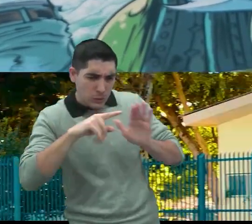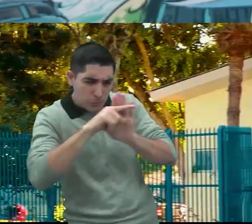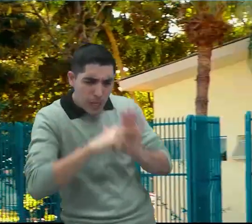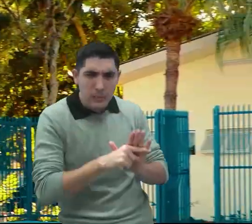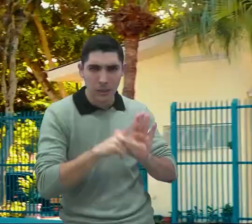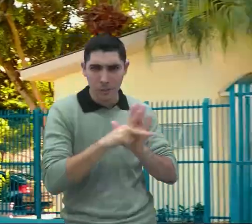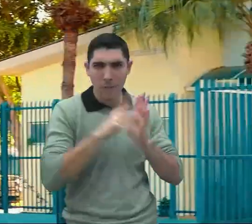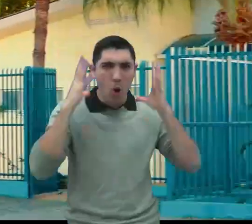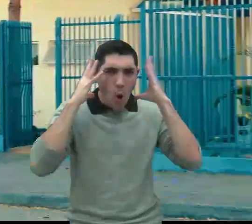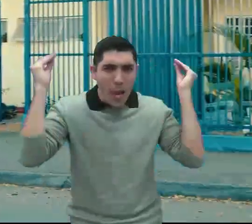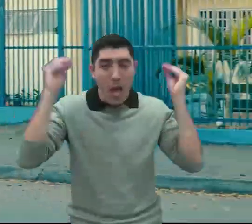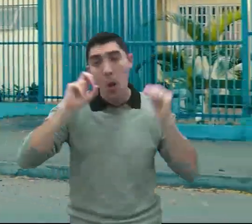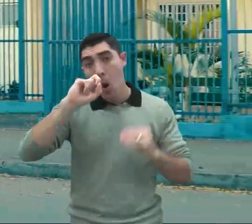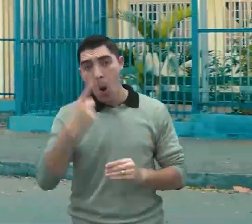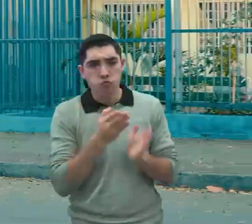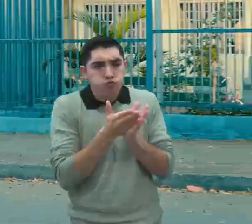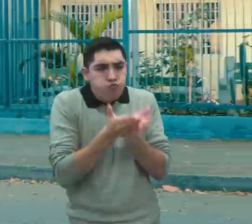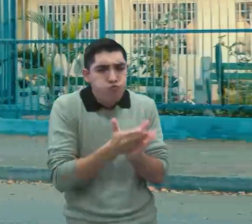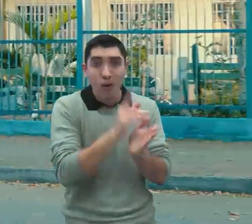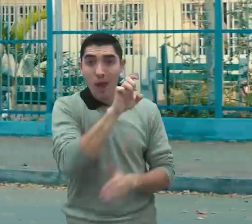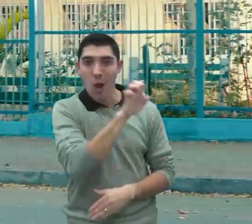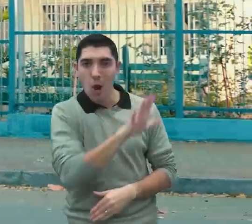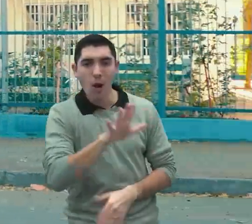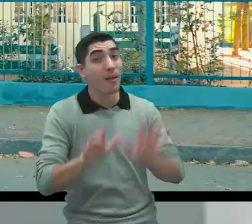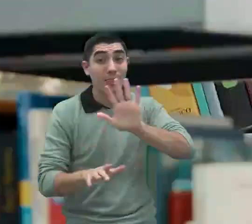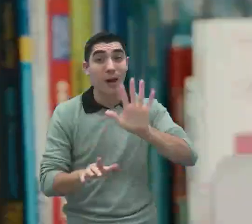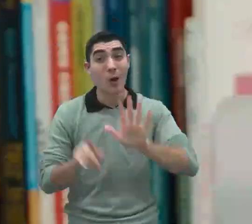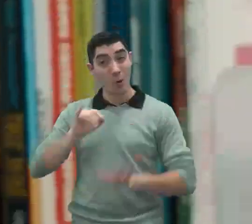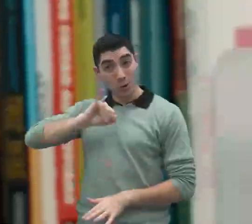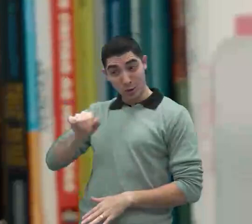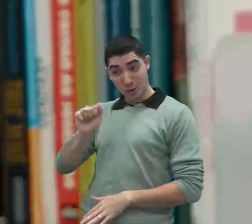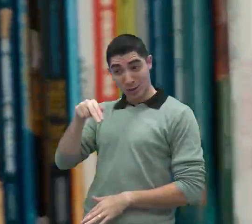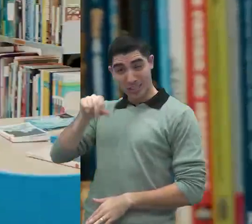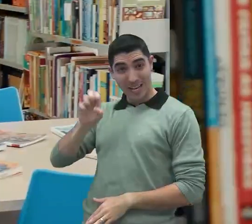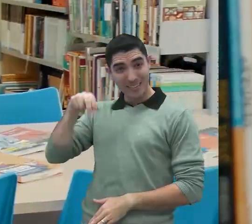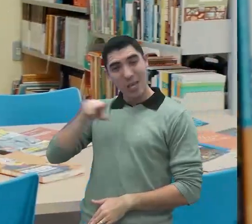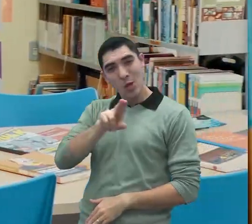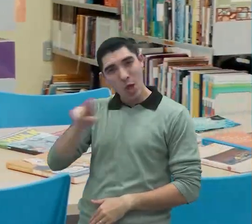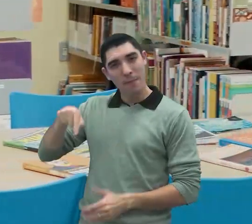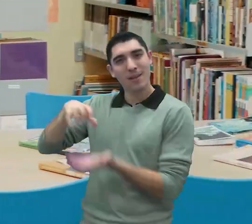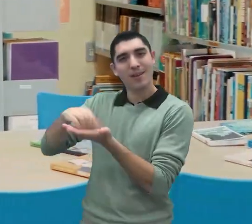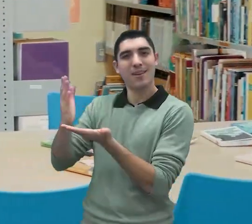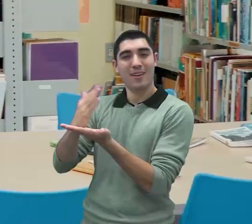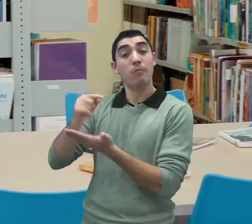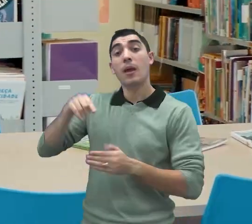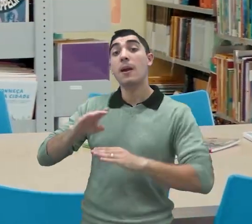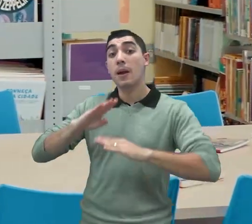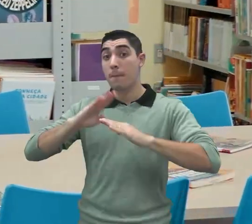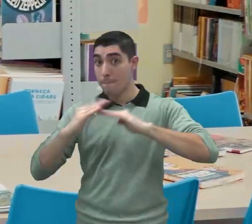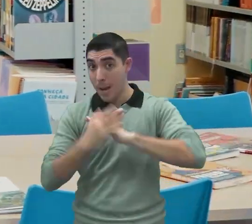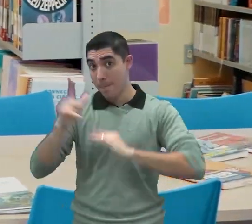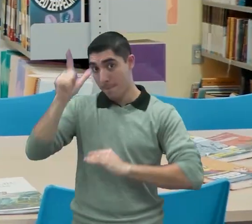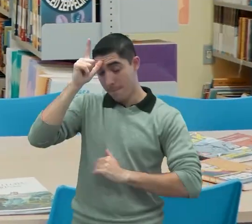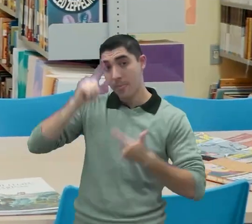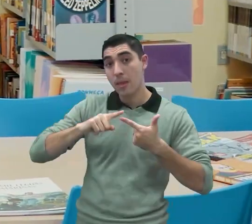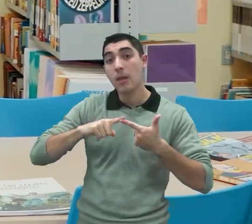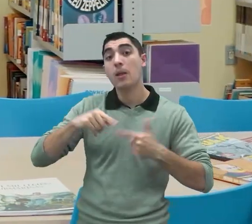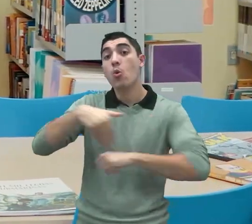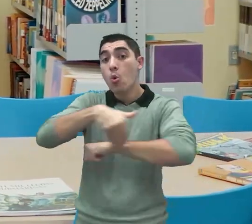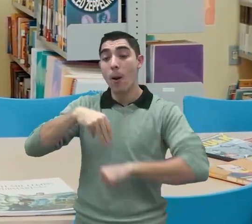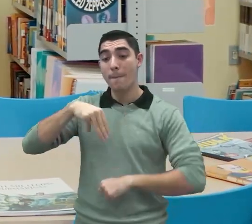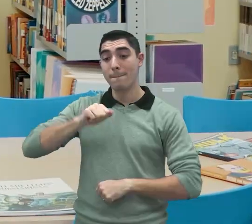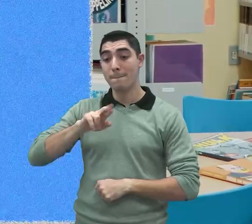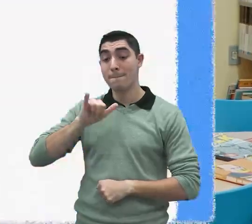por exemplo. Mas não, ela fica bem aqui no Campo dos Alemães, na rua Mário Antônio Abrantes da Fonseca, número